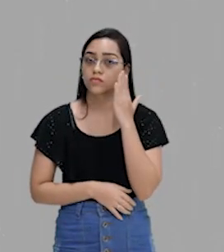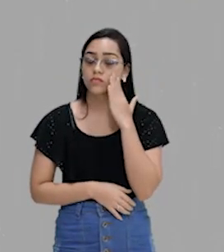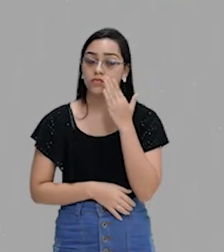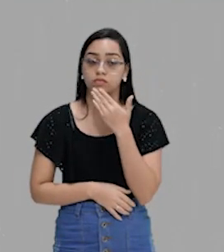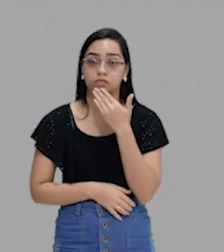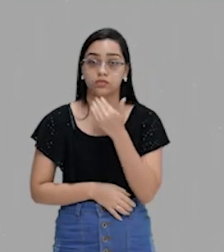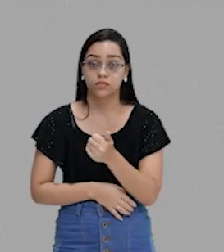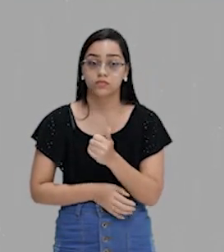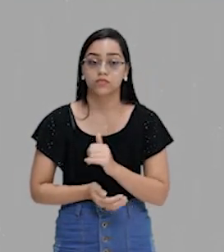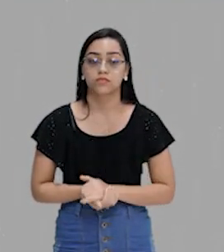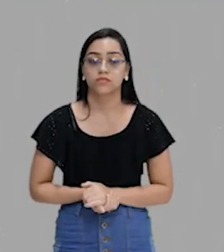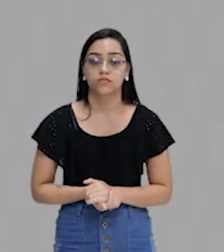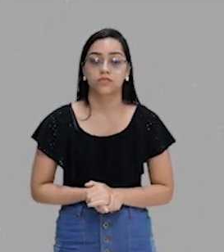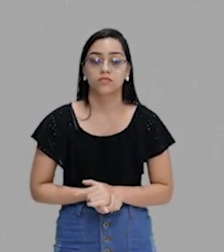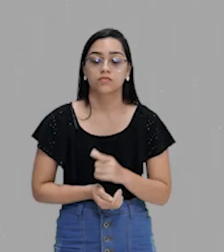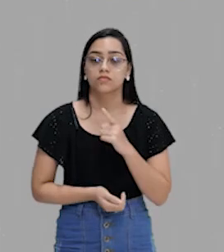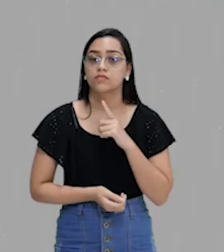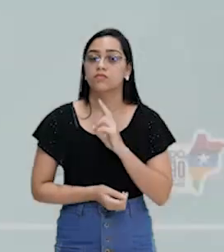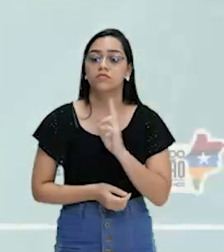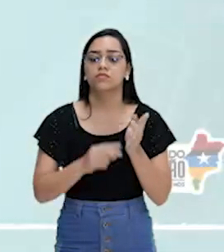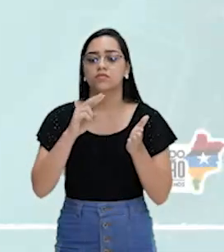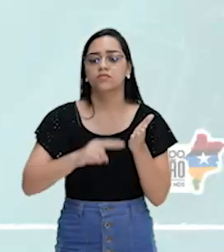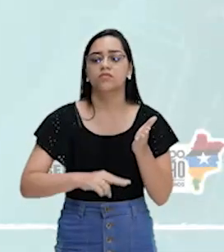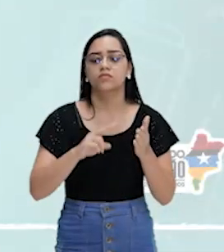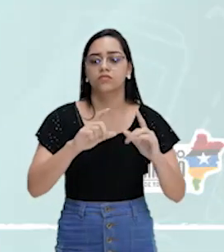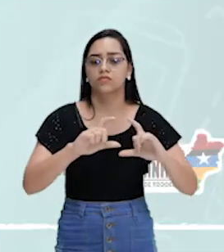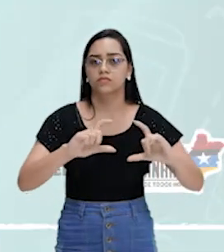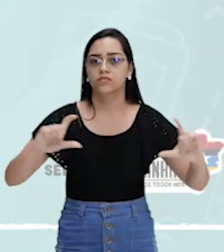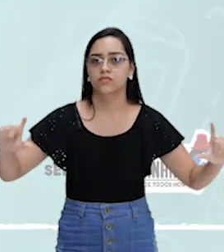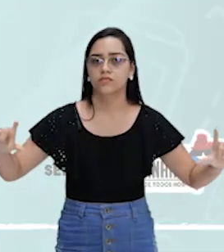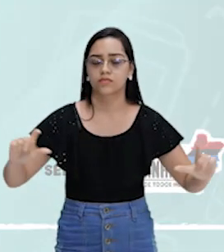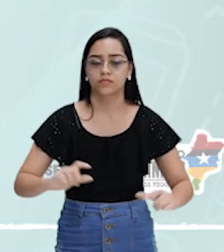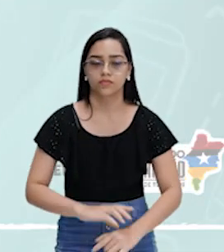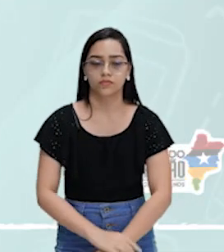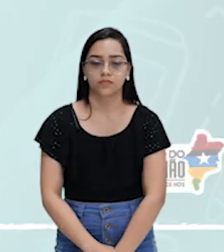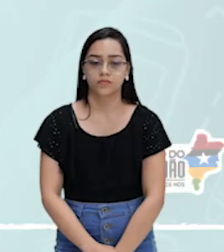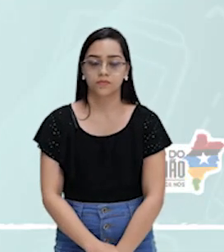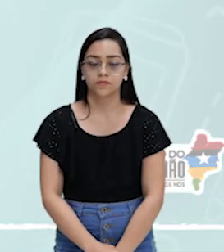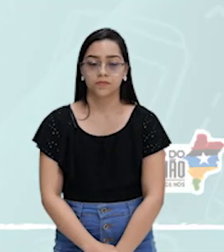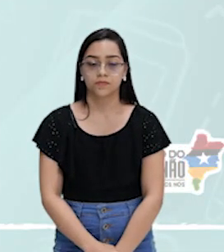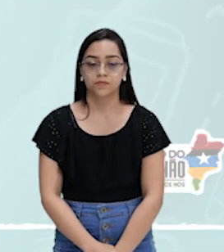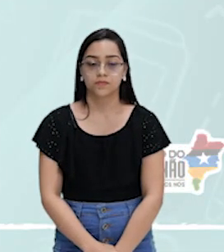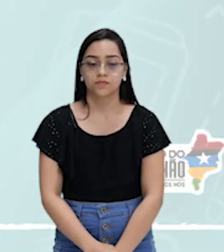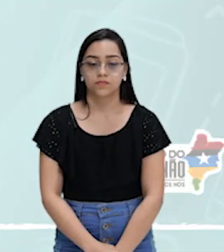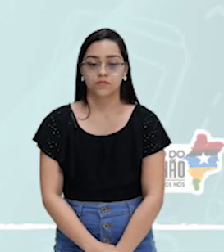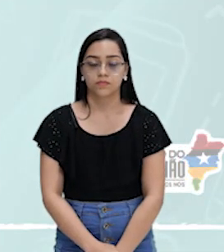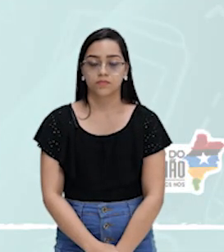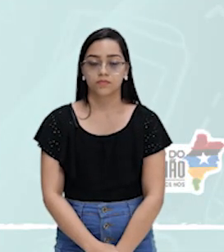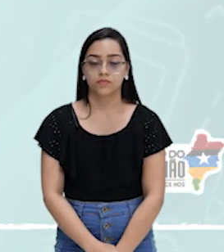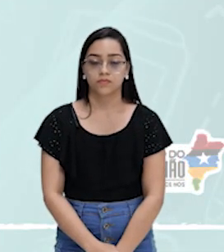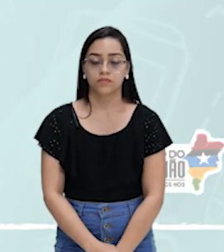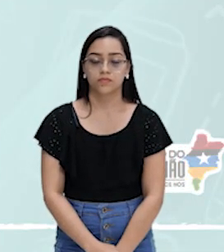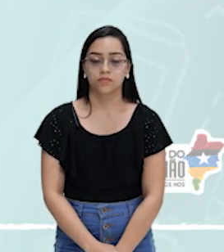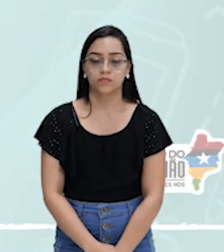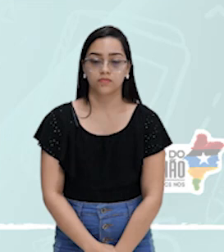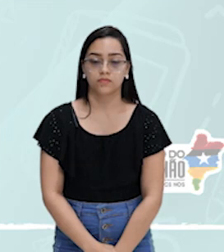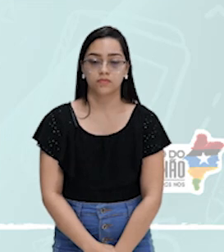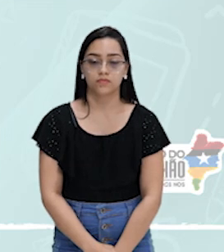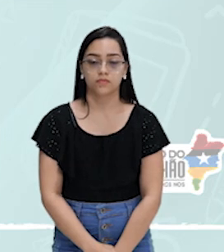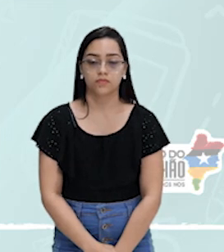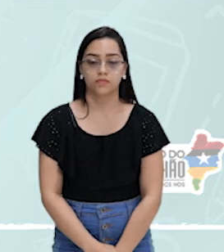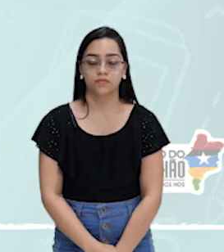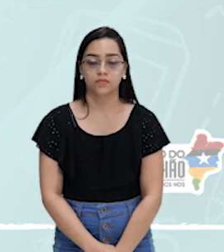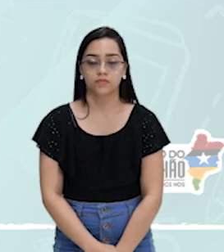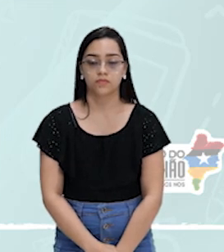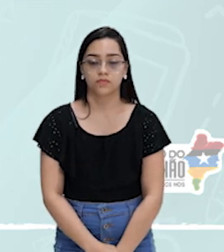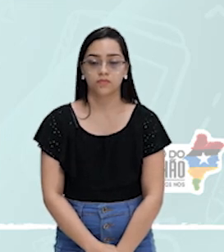melhor. Então, nós temos aí, ó, naturalismo. Observem aí, ó. O romantismo era a apoteose do